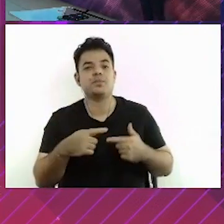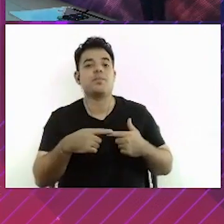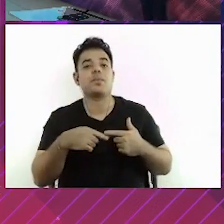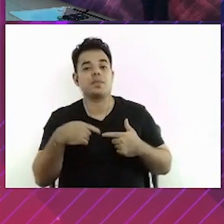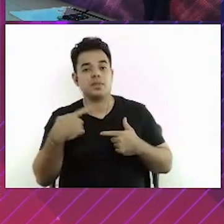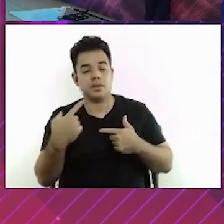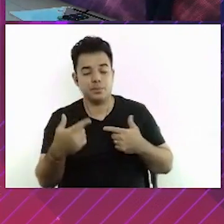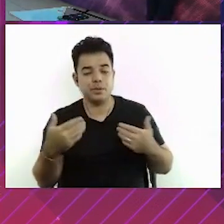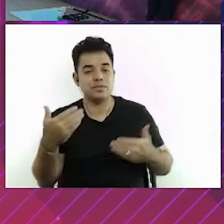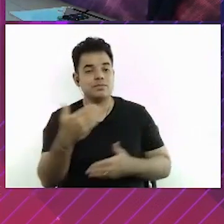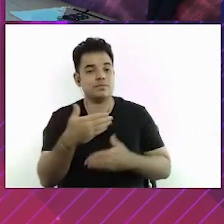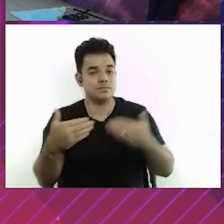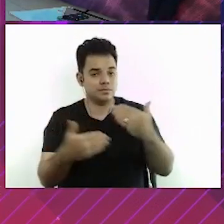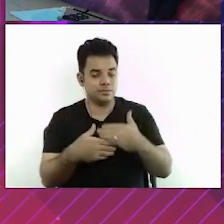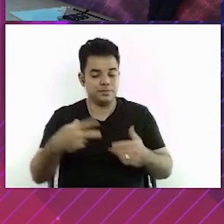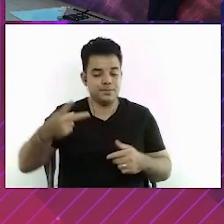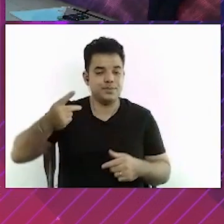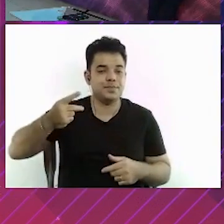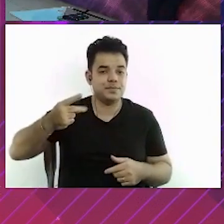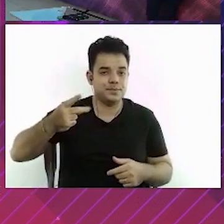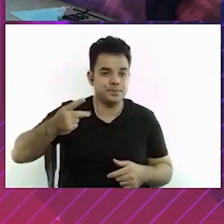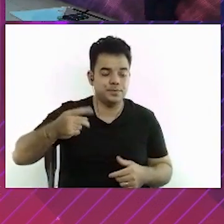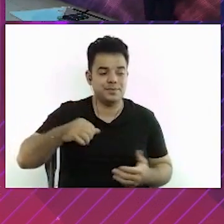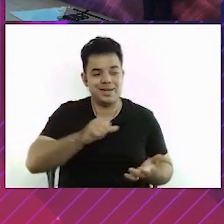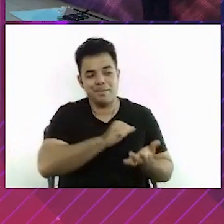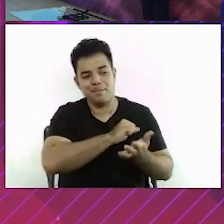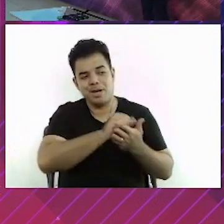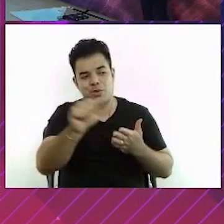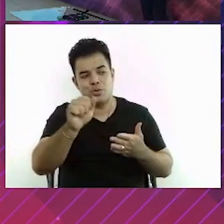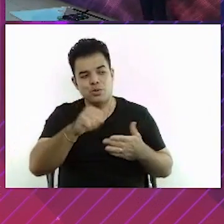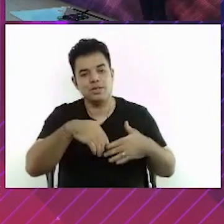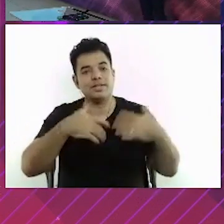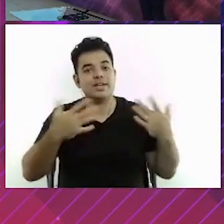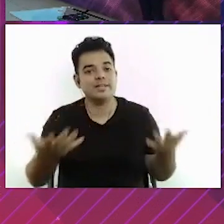lidar com esse segundo cenário. Descartou da fila, e agora?